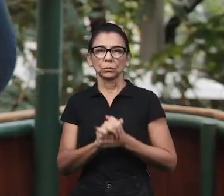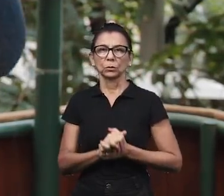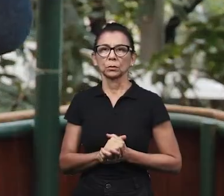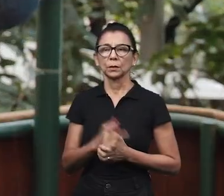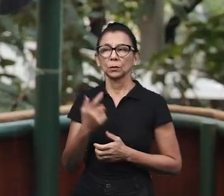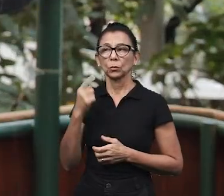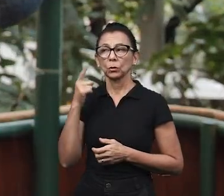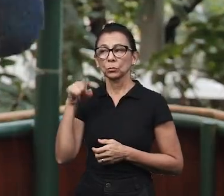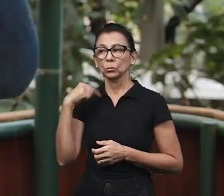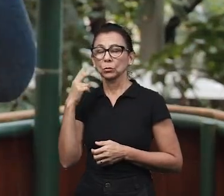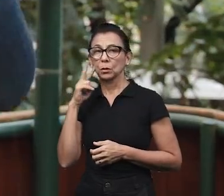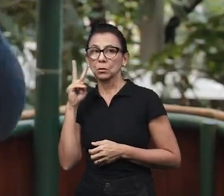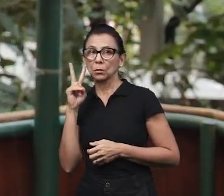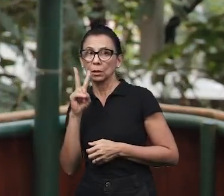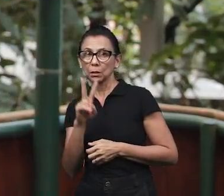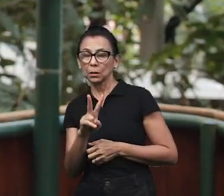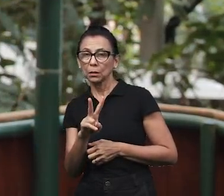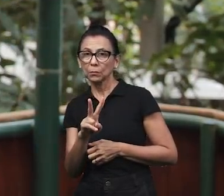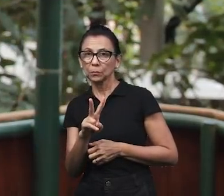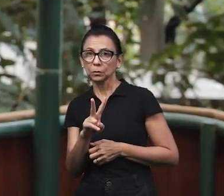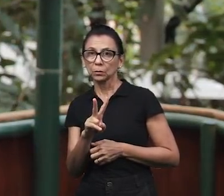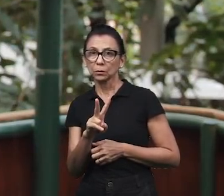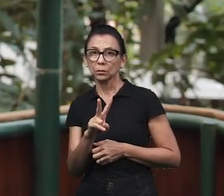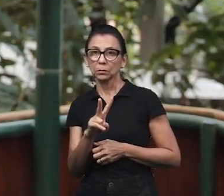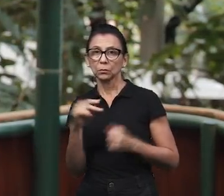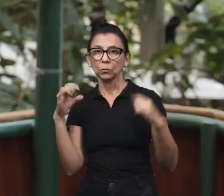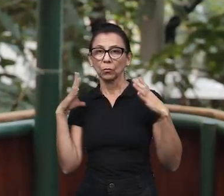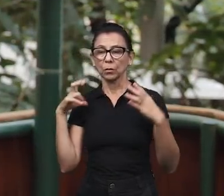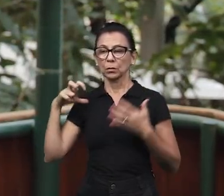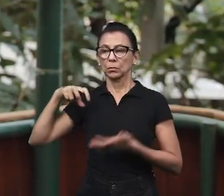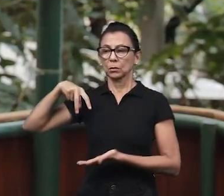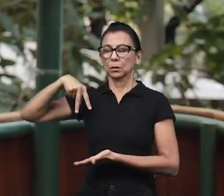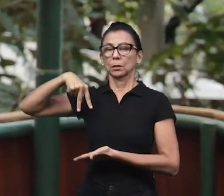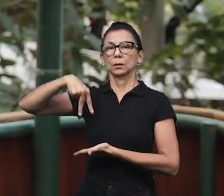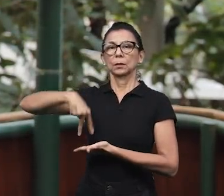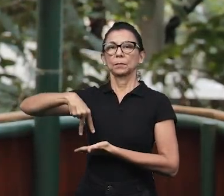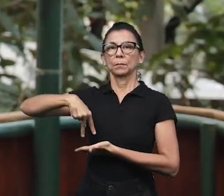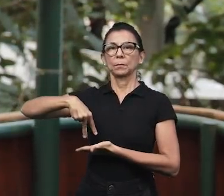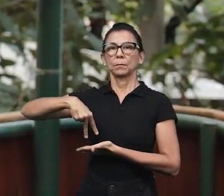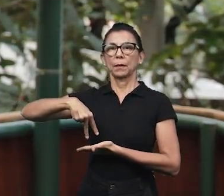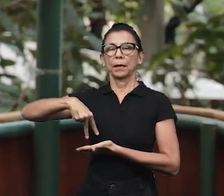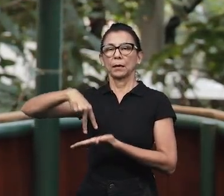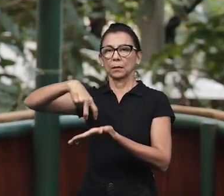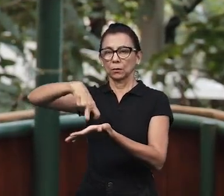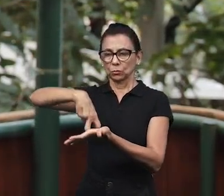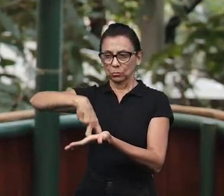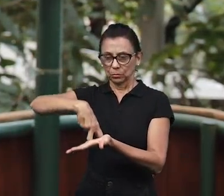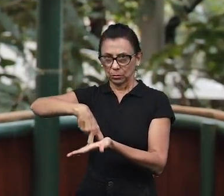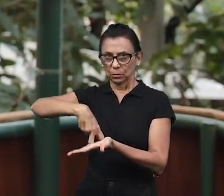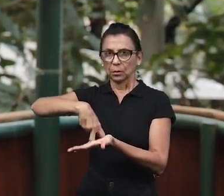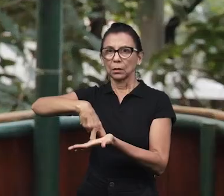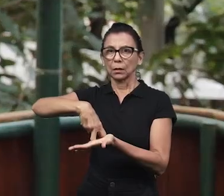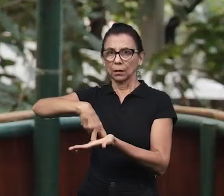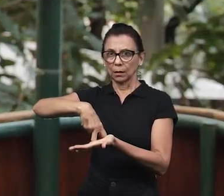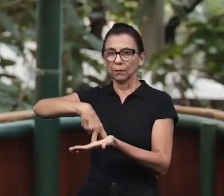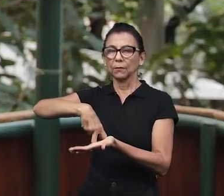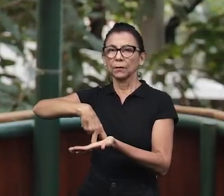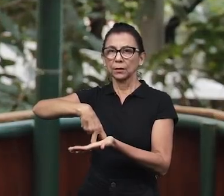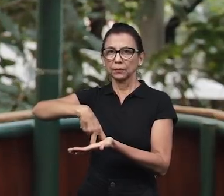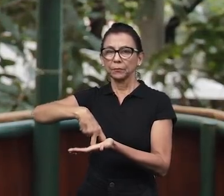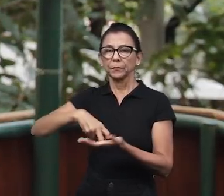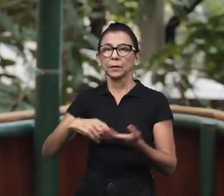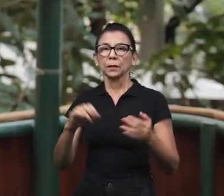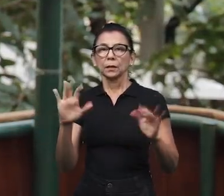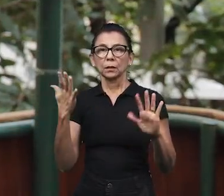anjo ali em pé e constantemente ele fazia o movimento de ajoelhar. Numa mão ele tinha um livro, numa outra ele